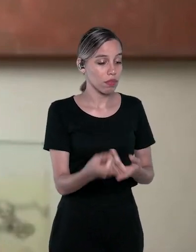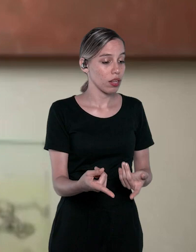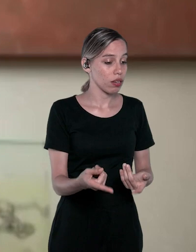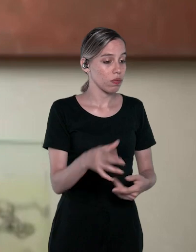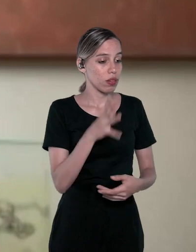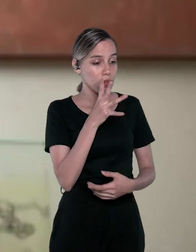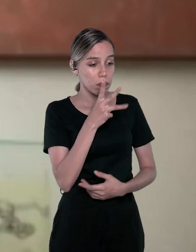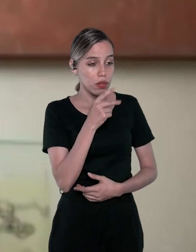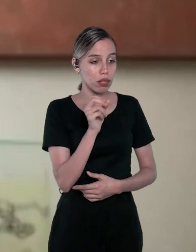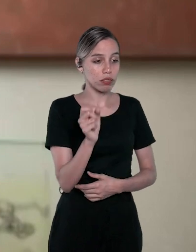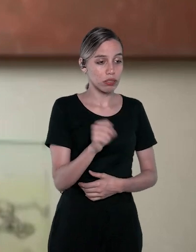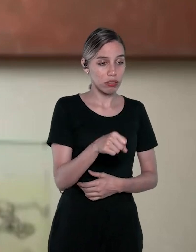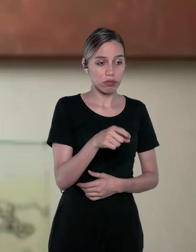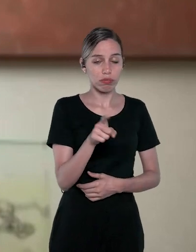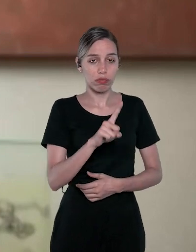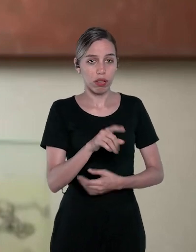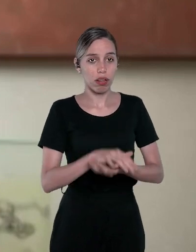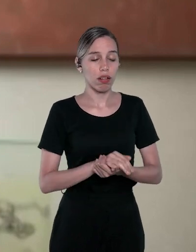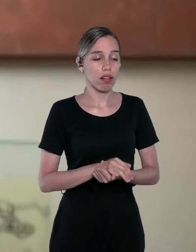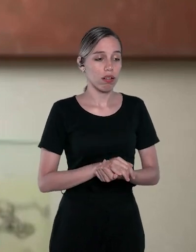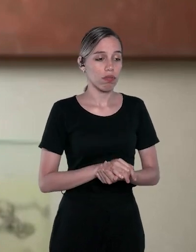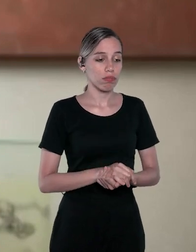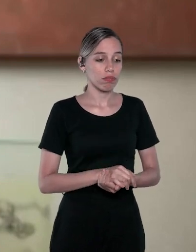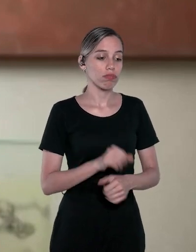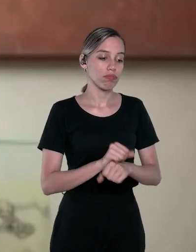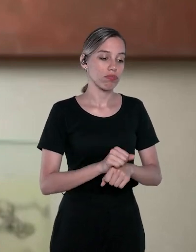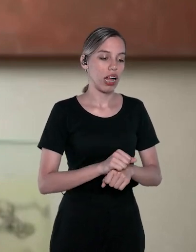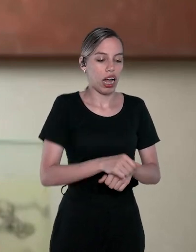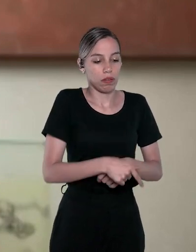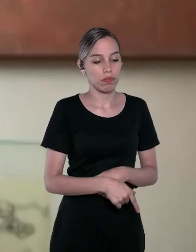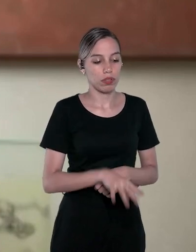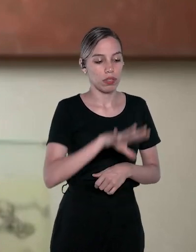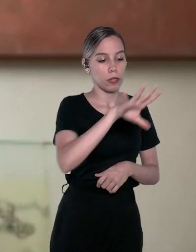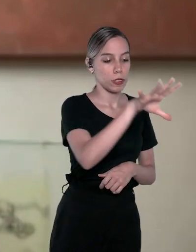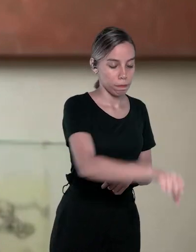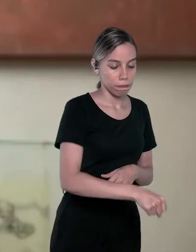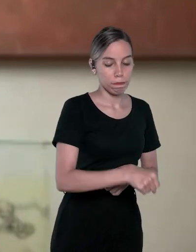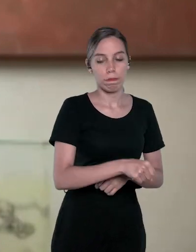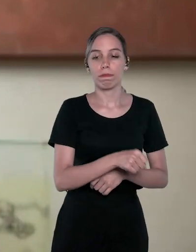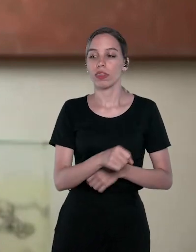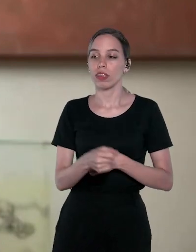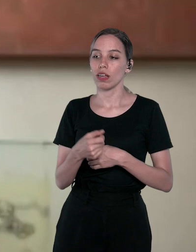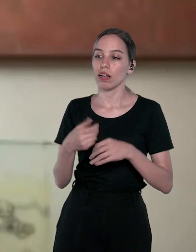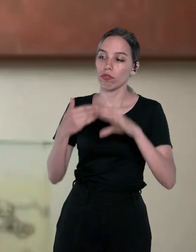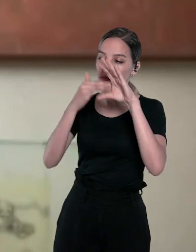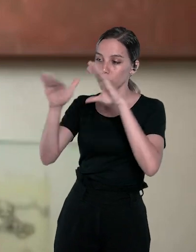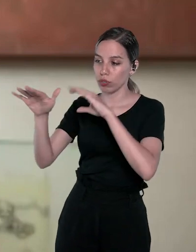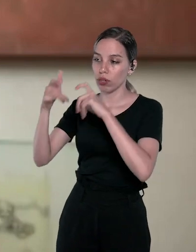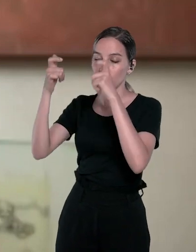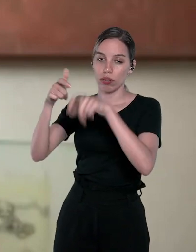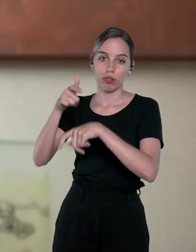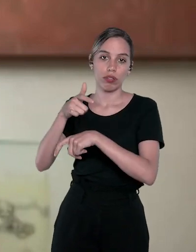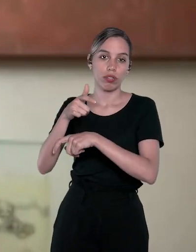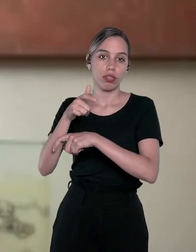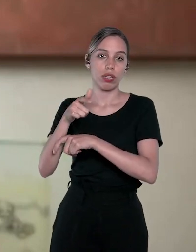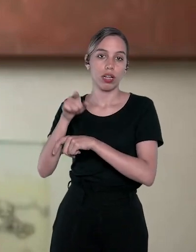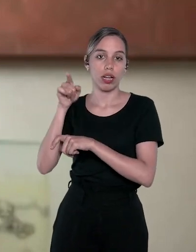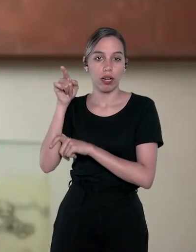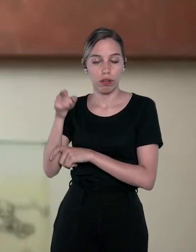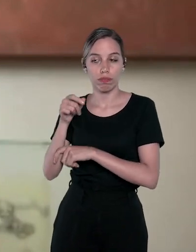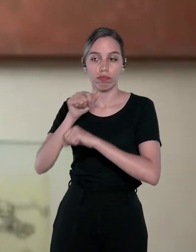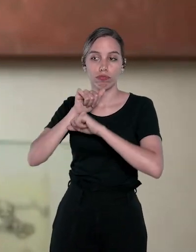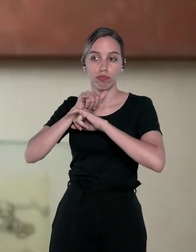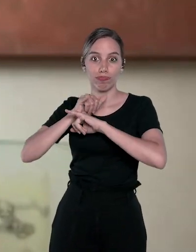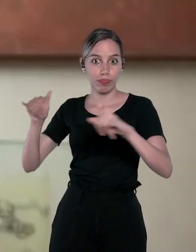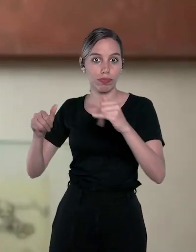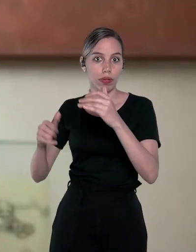anos 80, foi meu primeiro livro, chamado Queima de Arquivo, acrescentando, inclusive, um poema de abertura